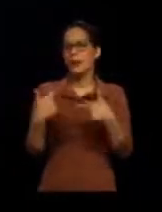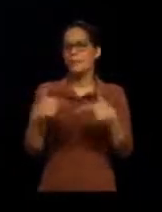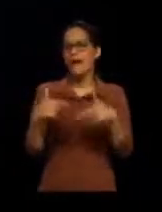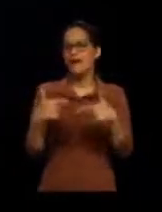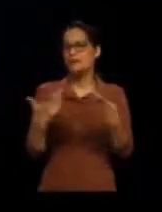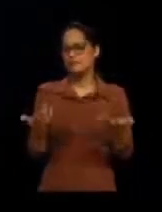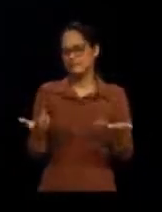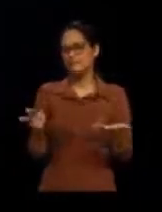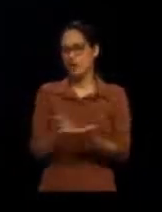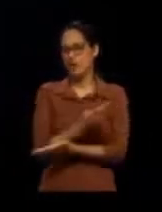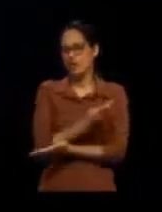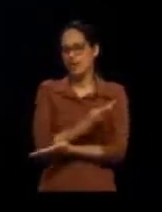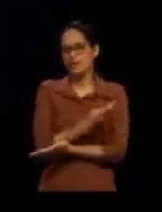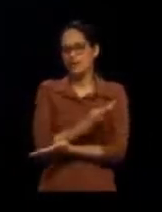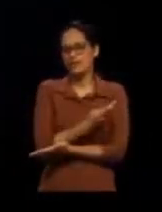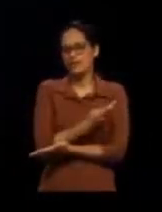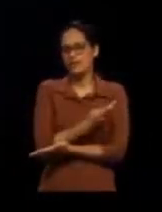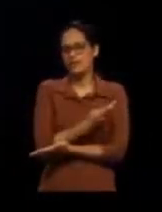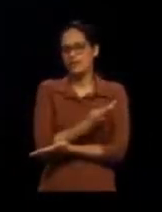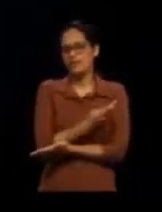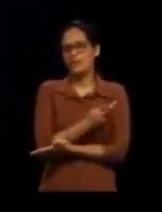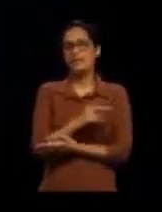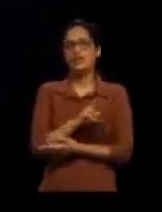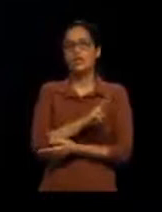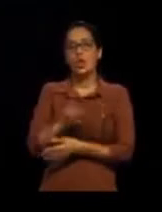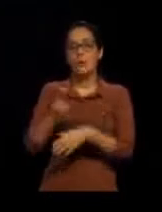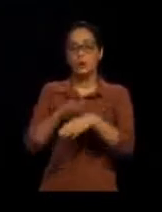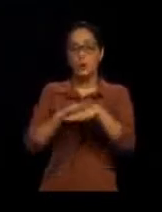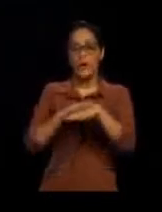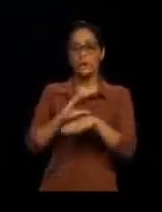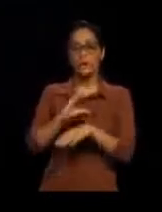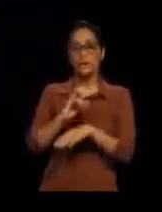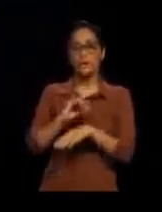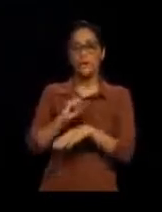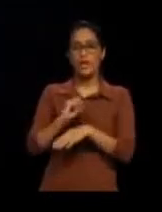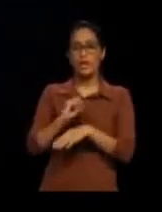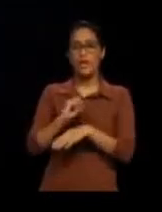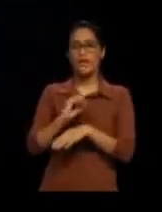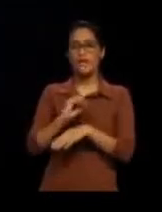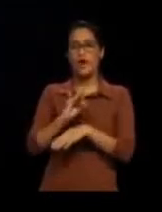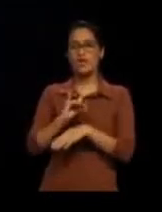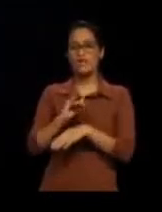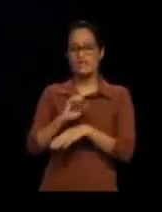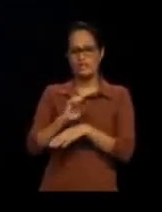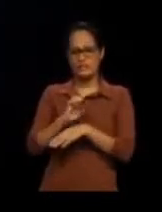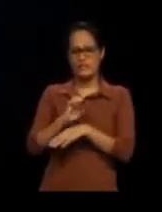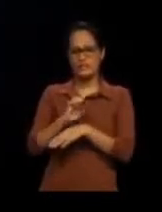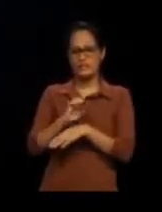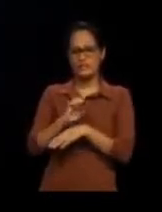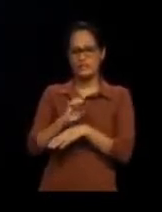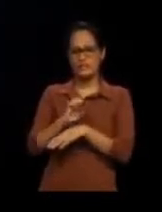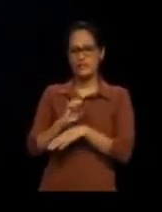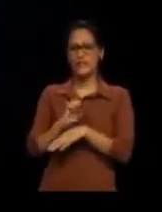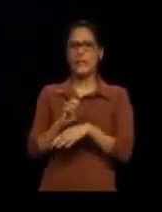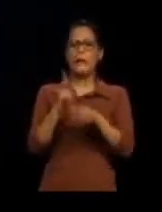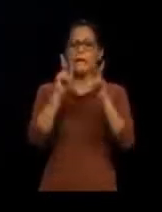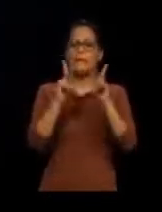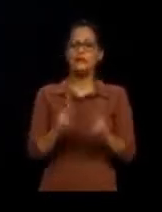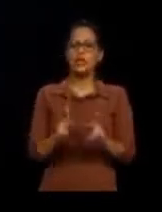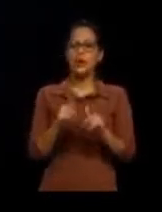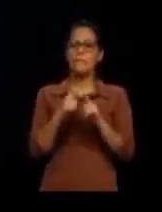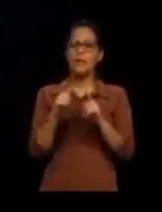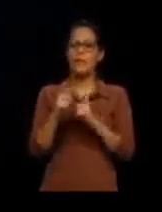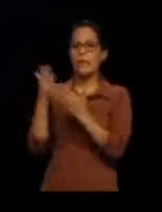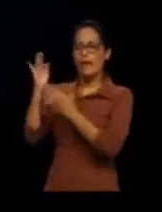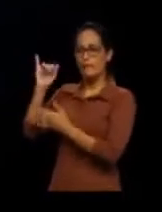exemplo que vai acontecer é a cifose na coluna vertebral, aquela pessoa corcundinha, que fica corcundinha, igual está aqui